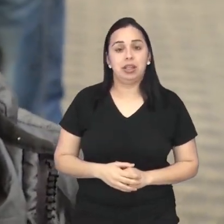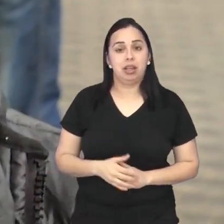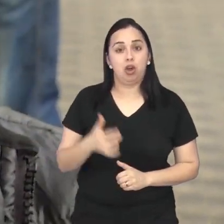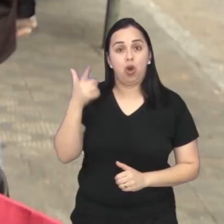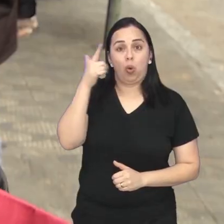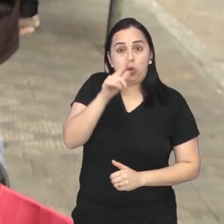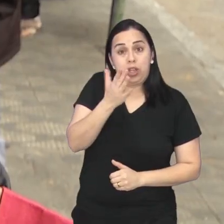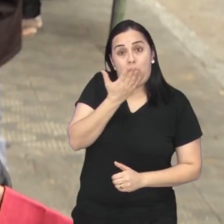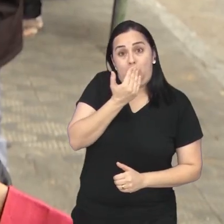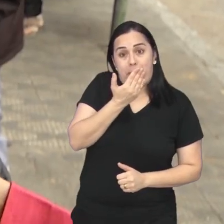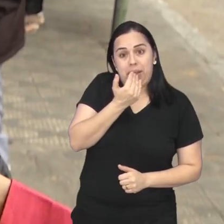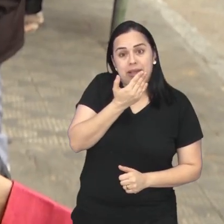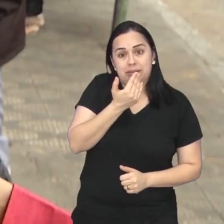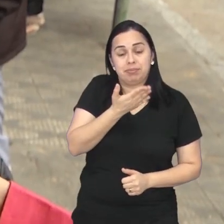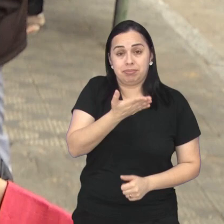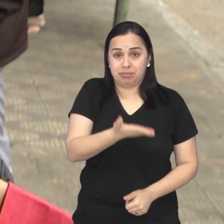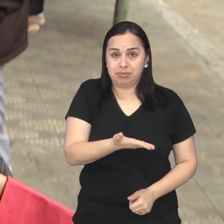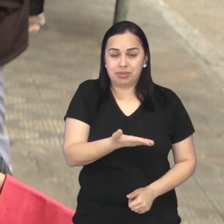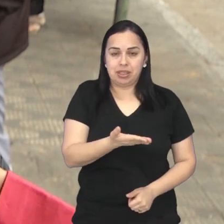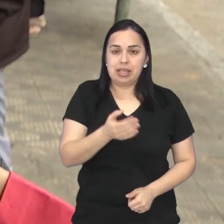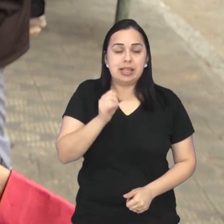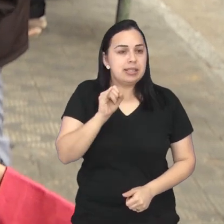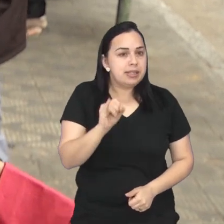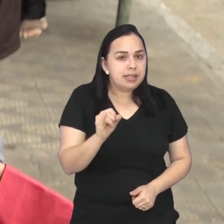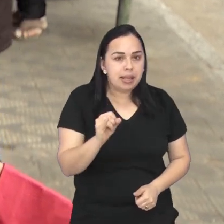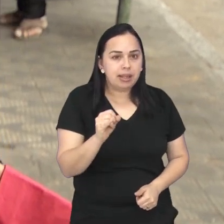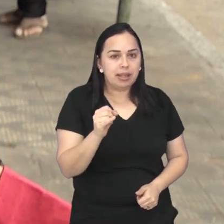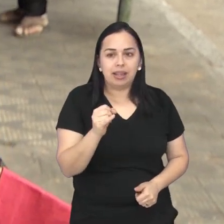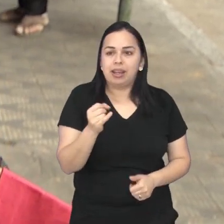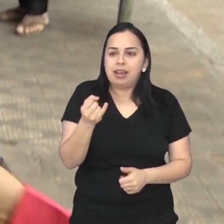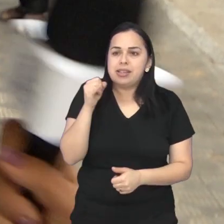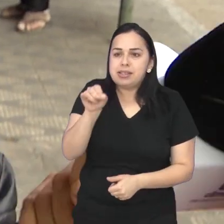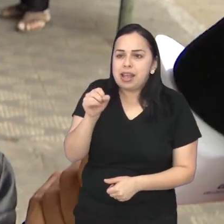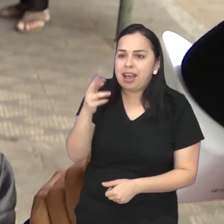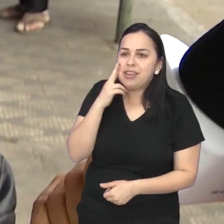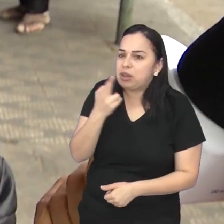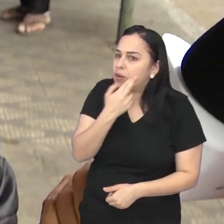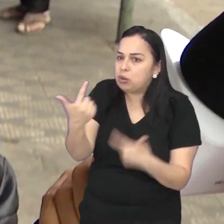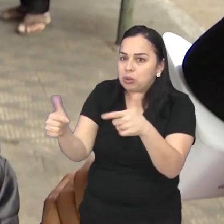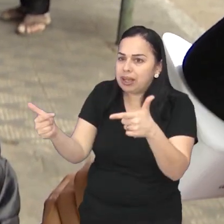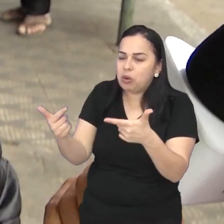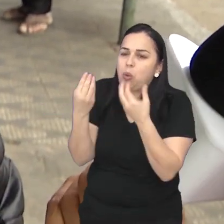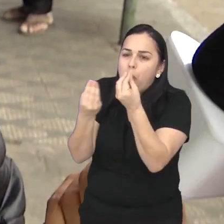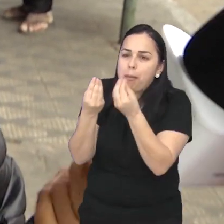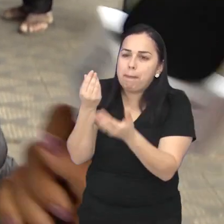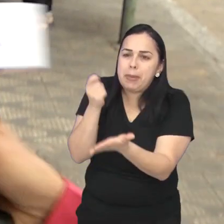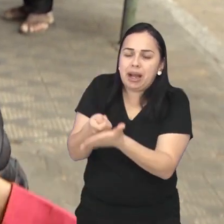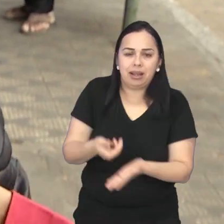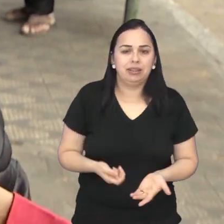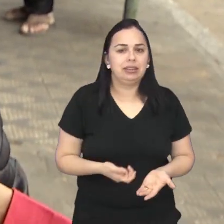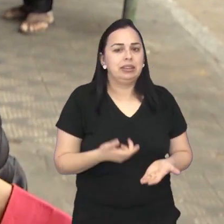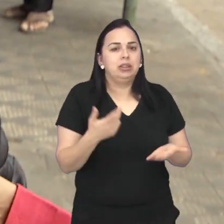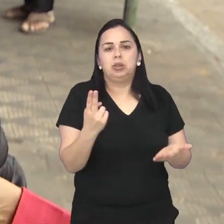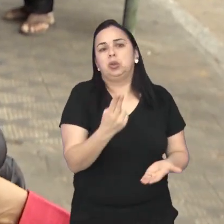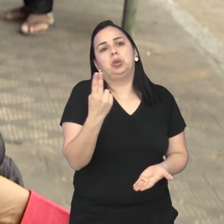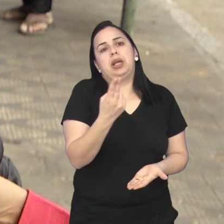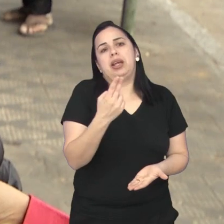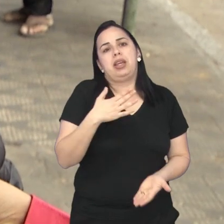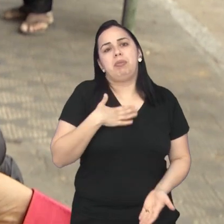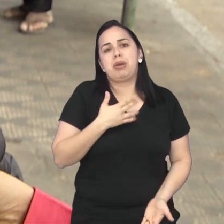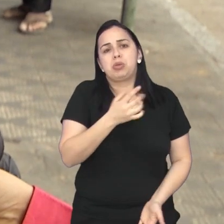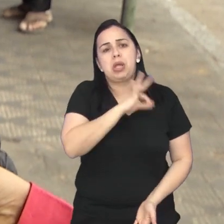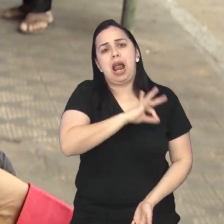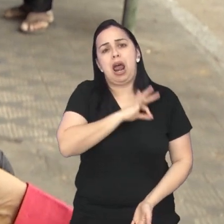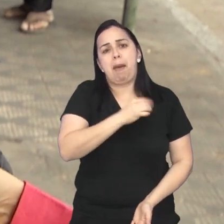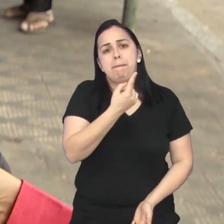a renda. O que garante a minha alimentação é isso aqui. Não fosse isso, a aposentadoria não daria conta? Ah, não dava. Não dá,